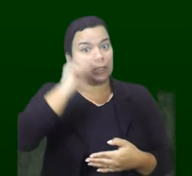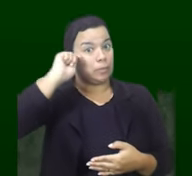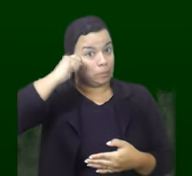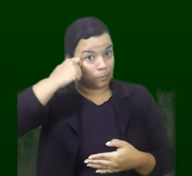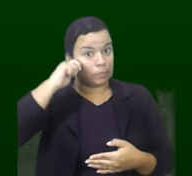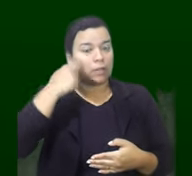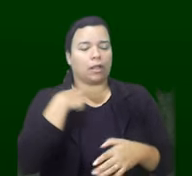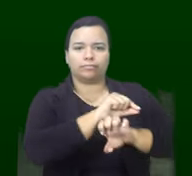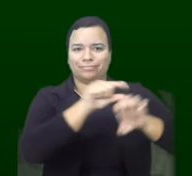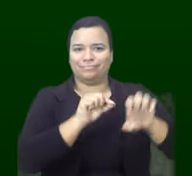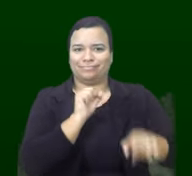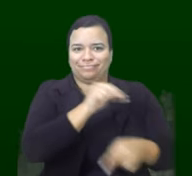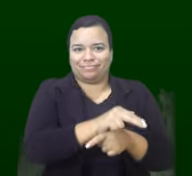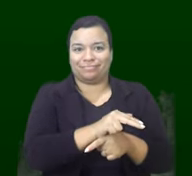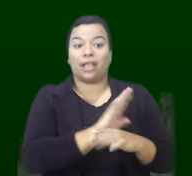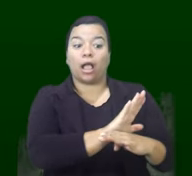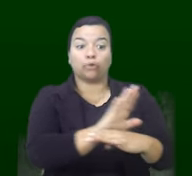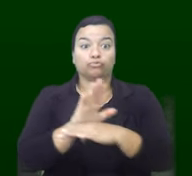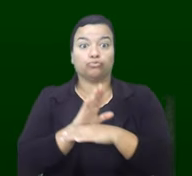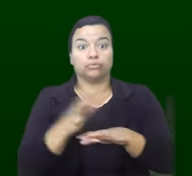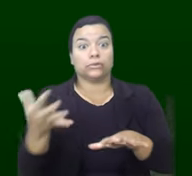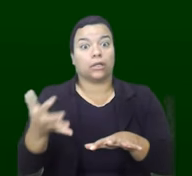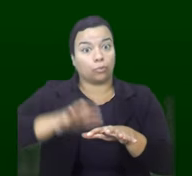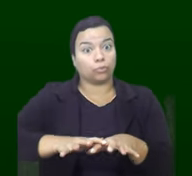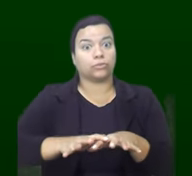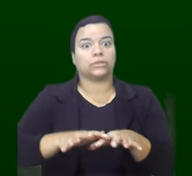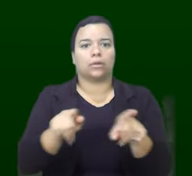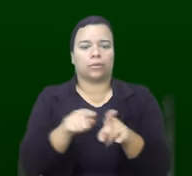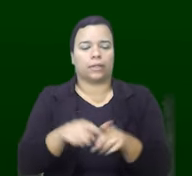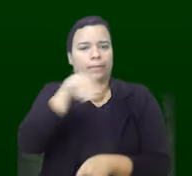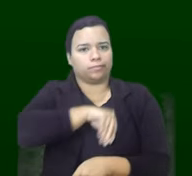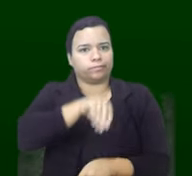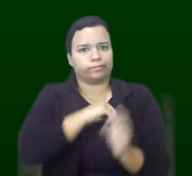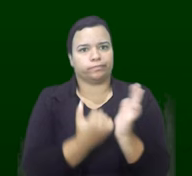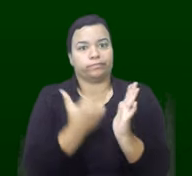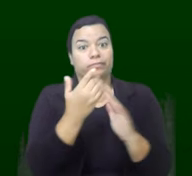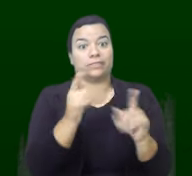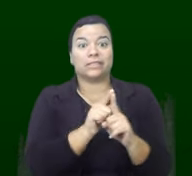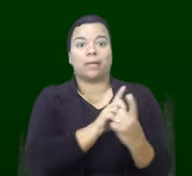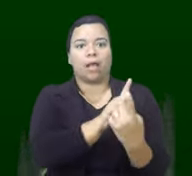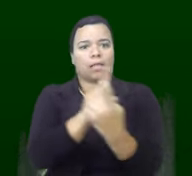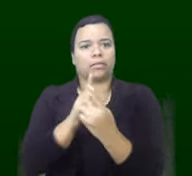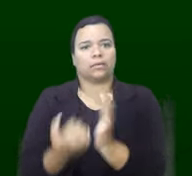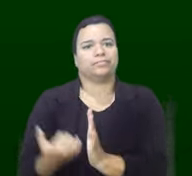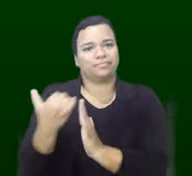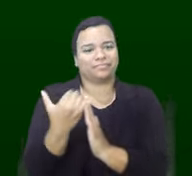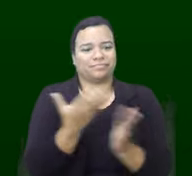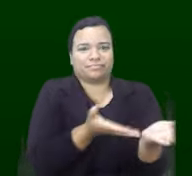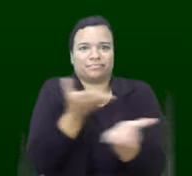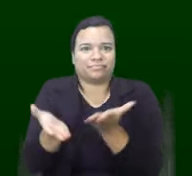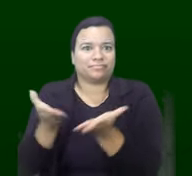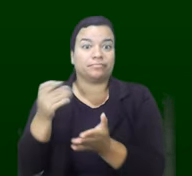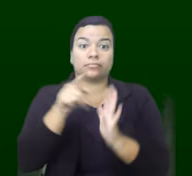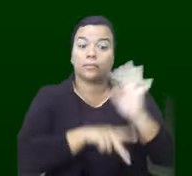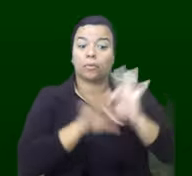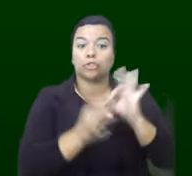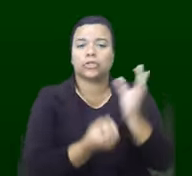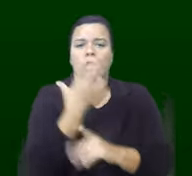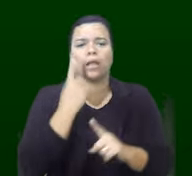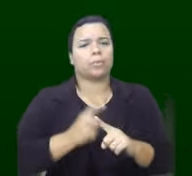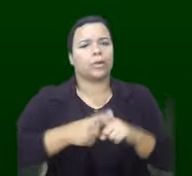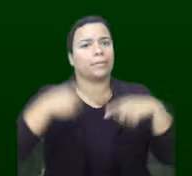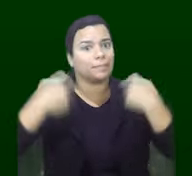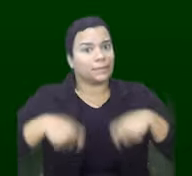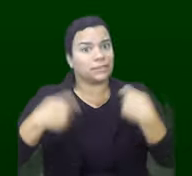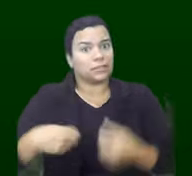contribui bastante para a inclusão produtiva e o aumento de faturamento e a cobertura de atendimento esse projeto ele Surgiu da necessidade de fortalecer